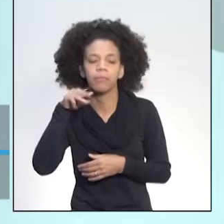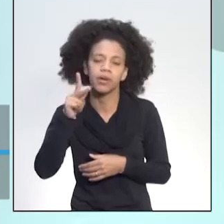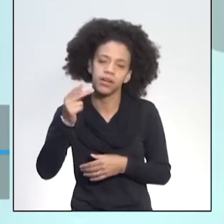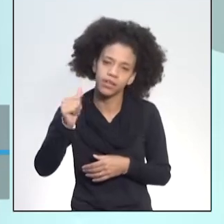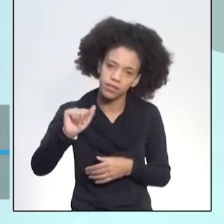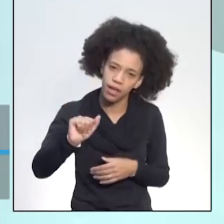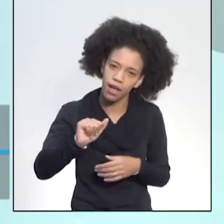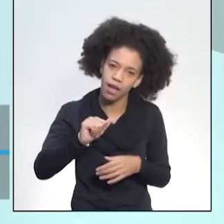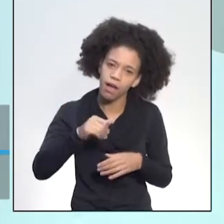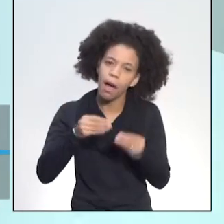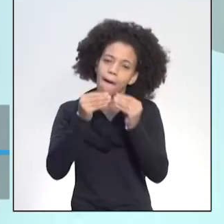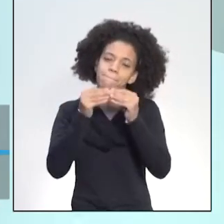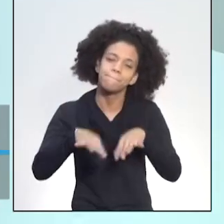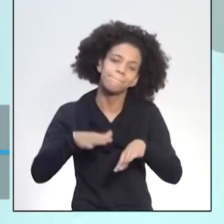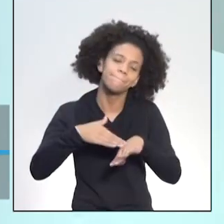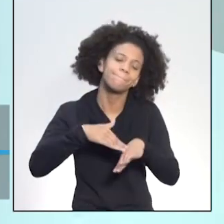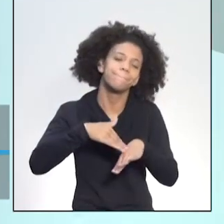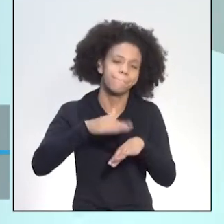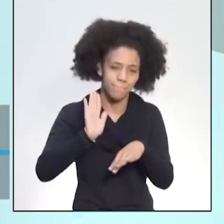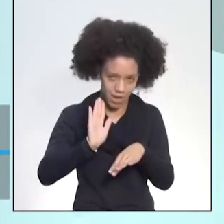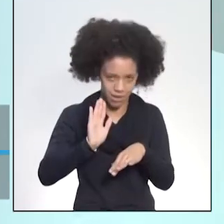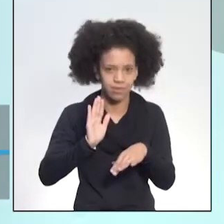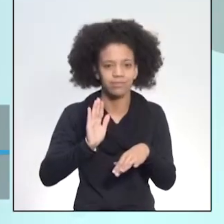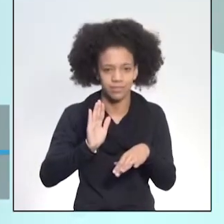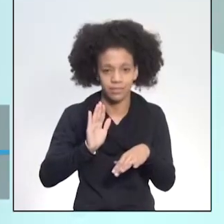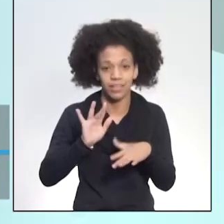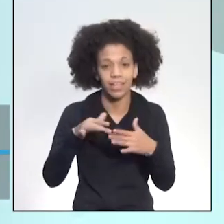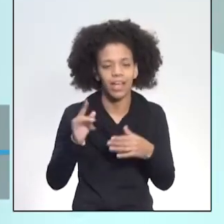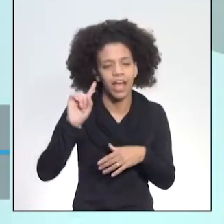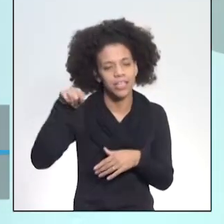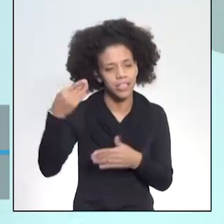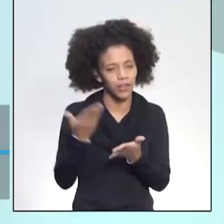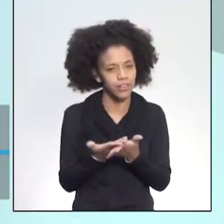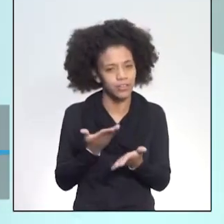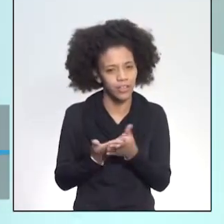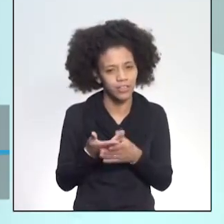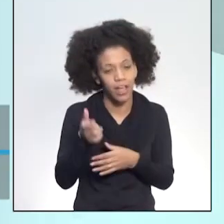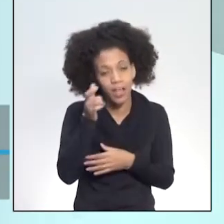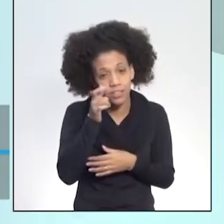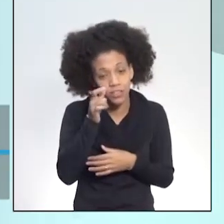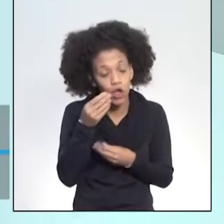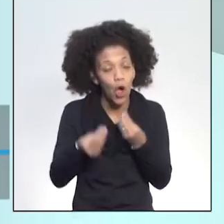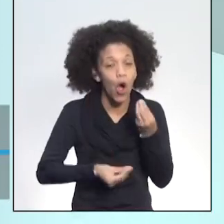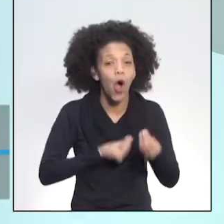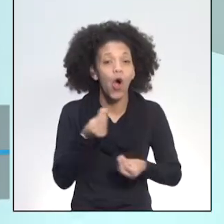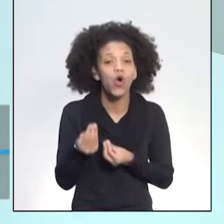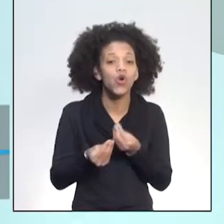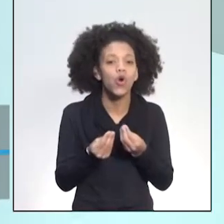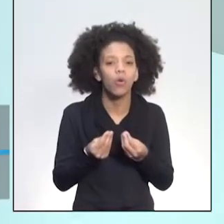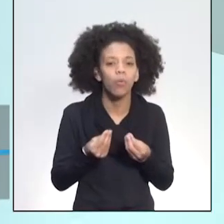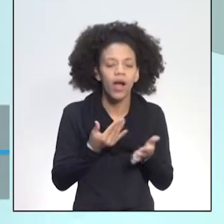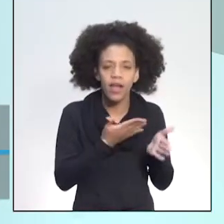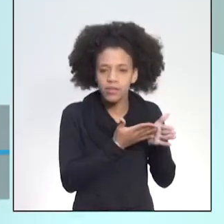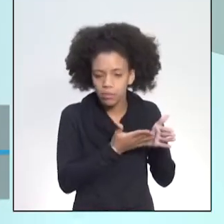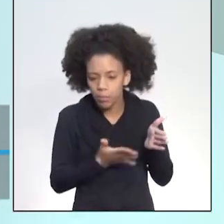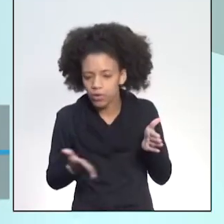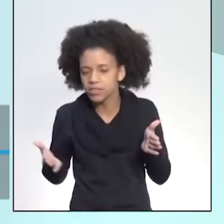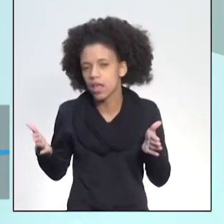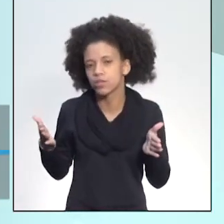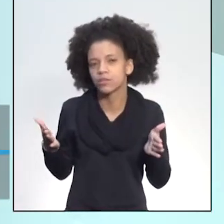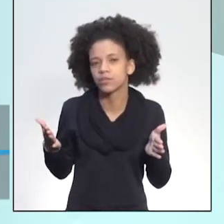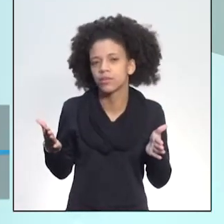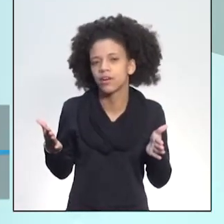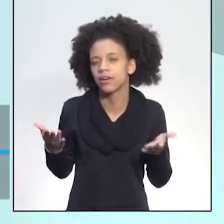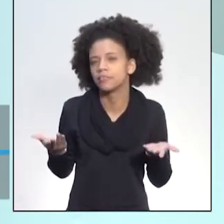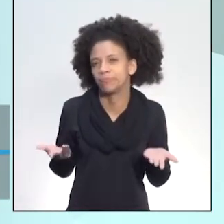maior prejudicada nesse processo, e nas aulas seguintes nós vamos ver como que esse processo de